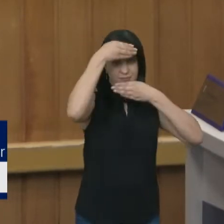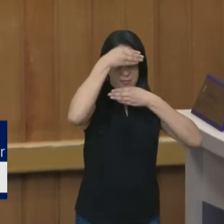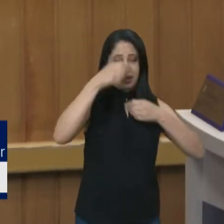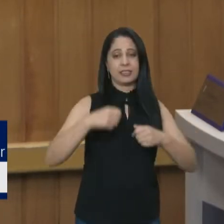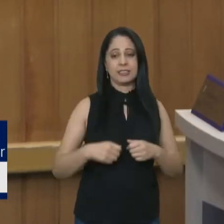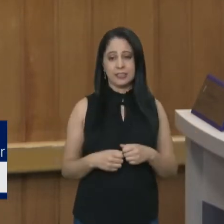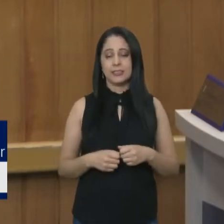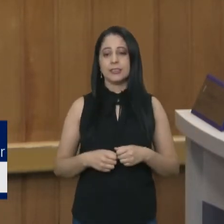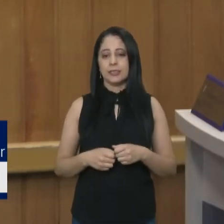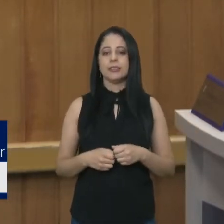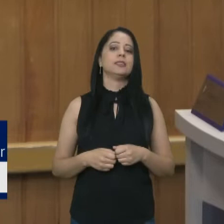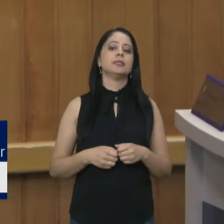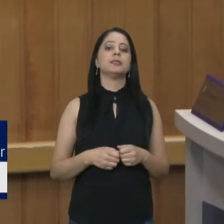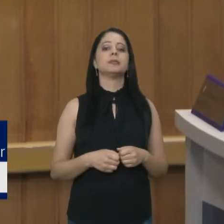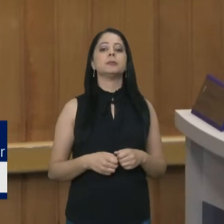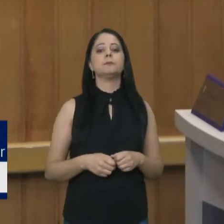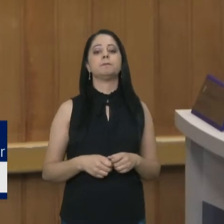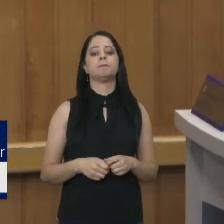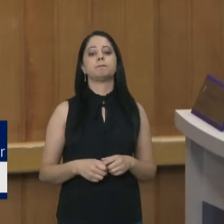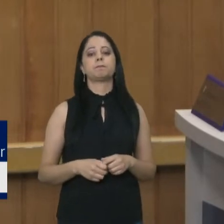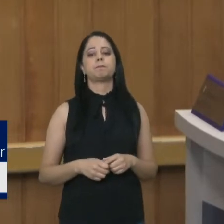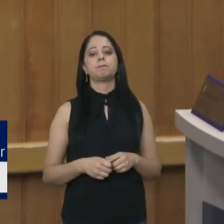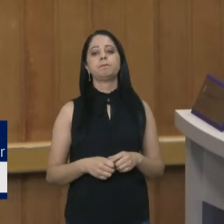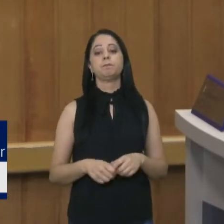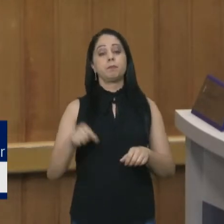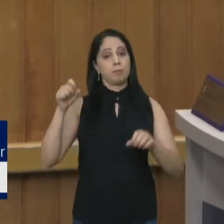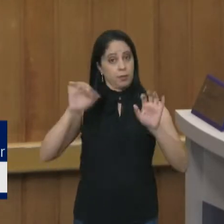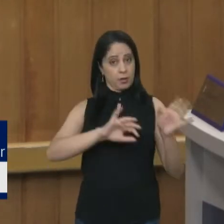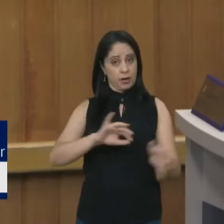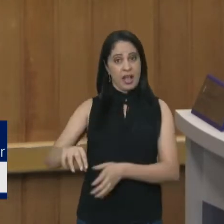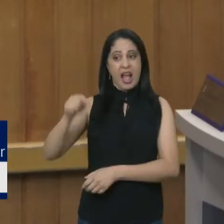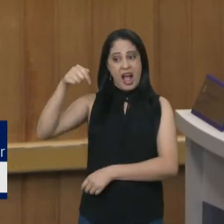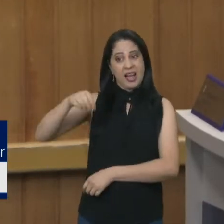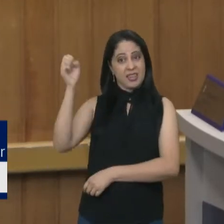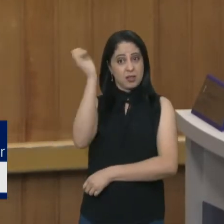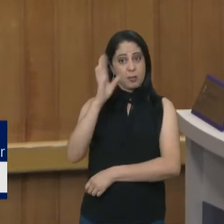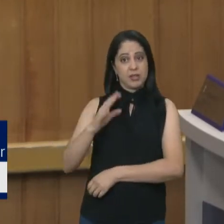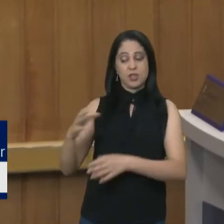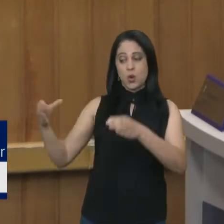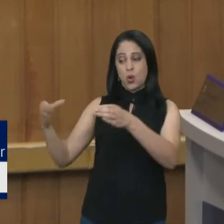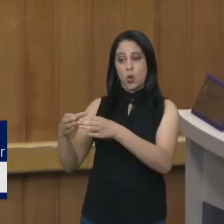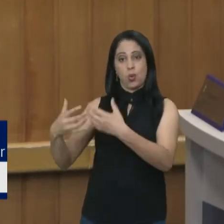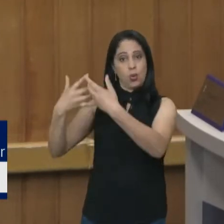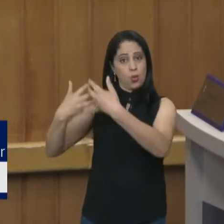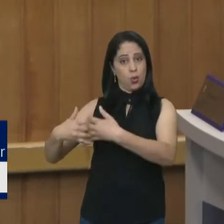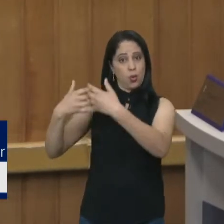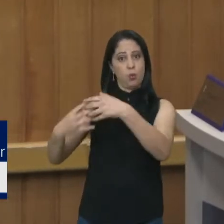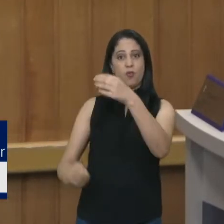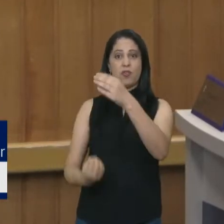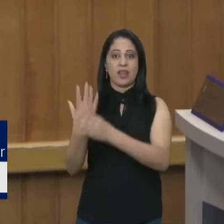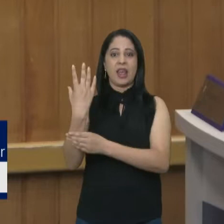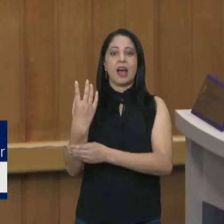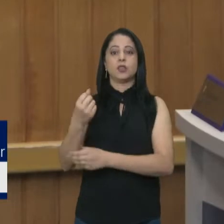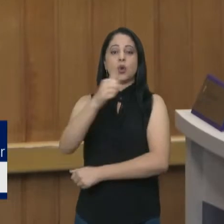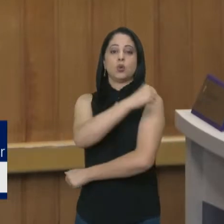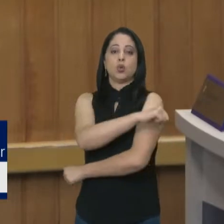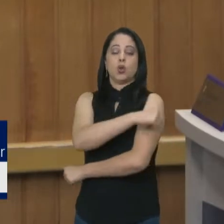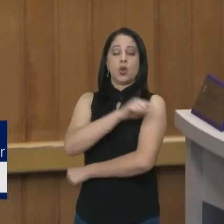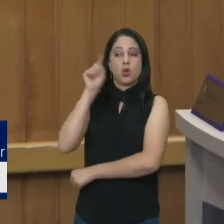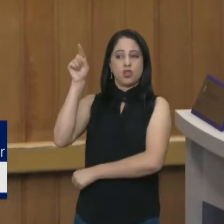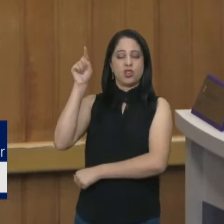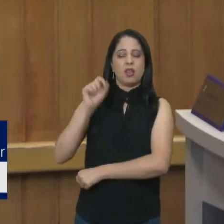o controle do seu contágio. No Brasil, o Rotary Club foi fundado no Rio de Janeiro em